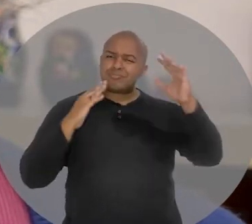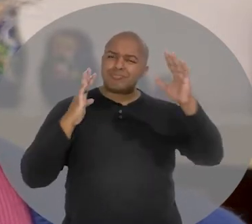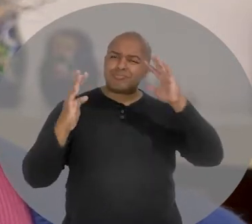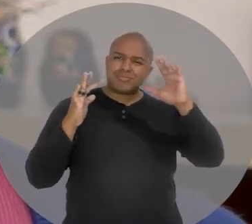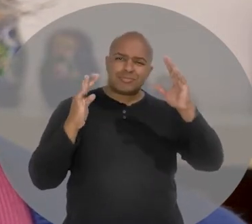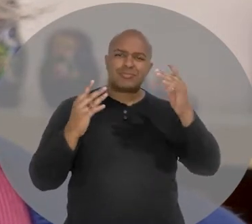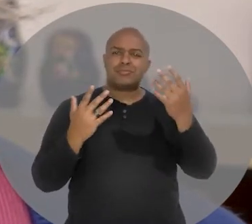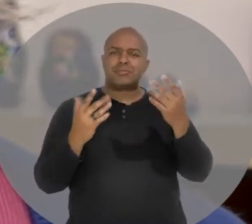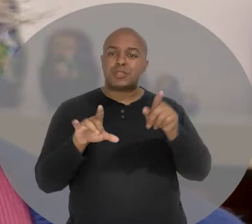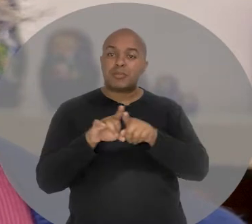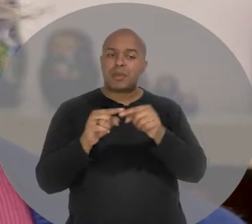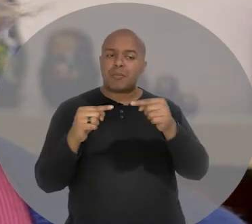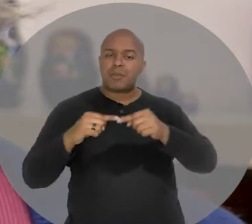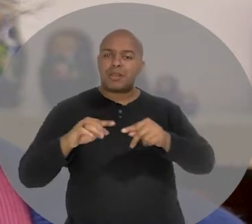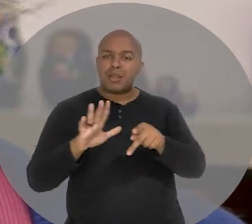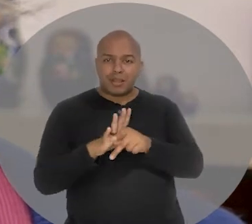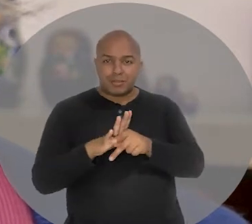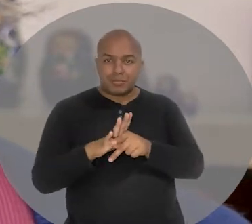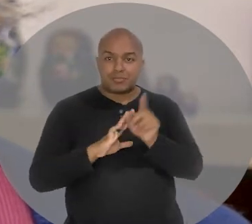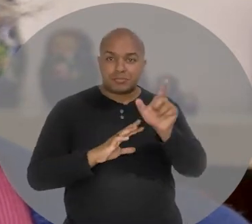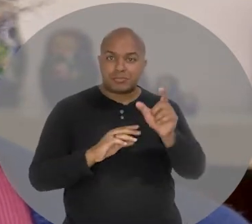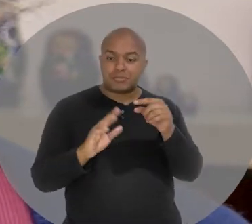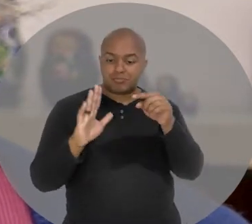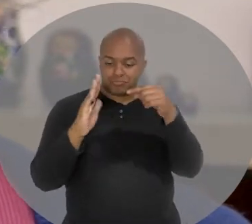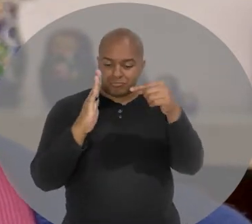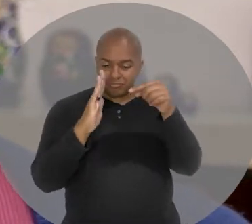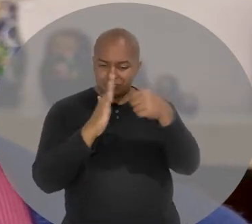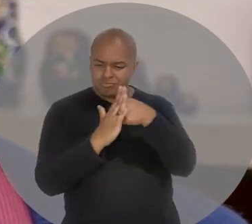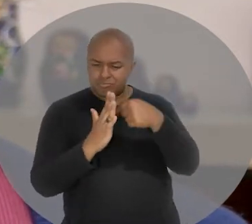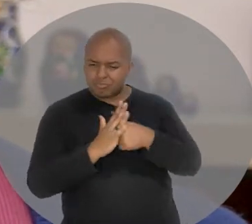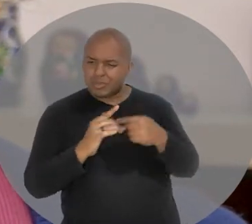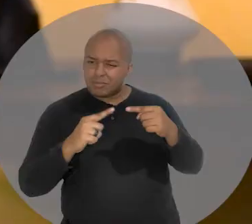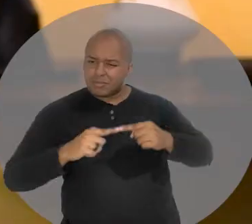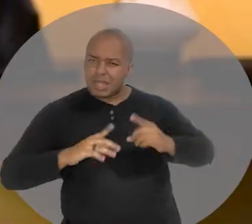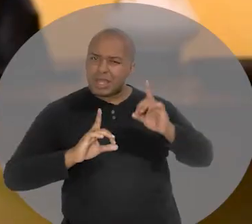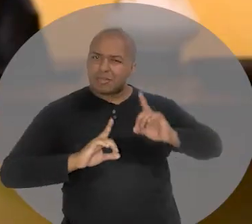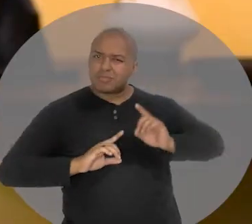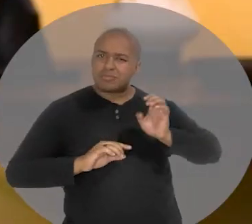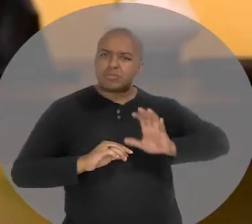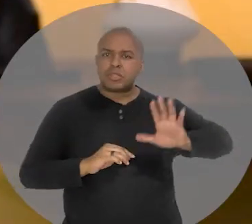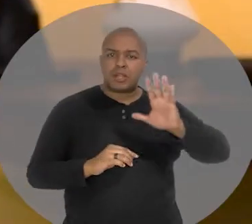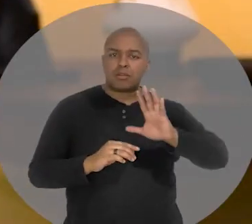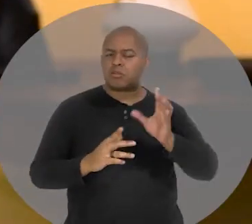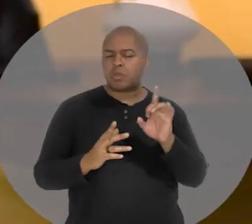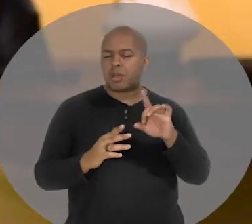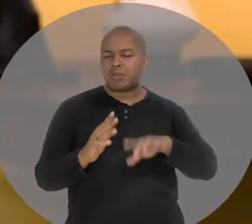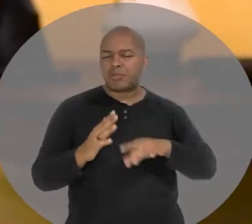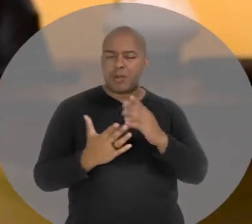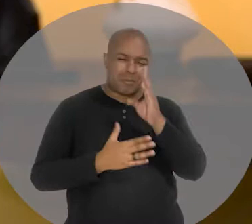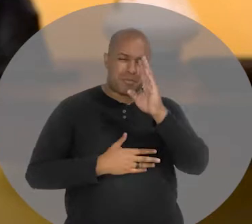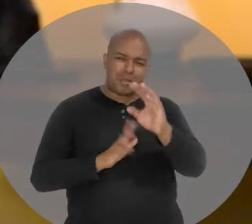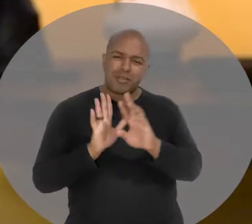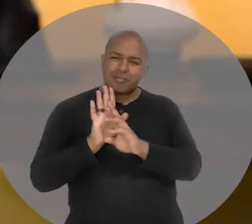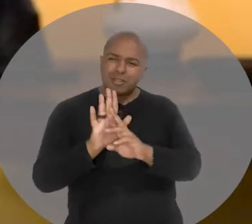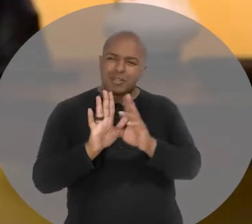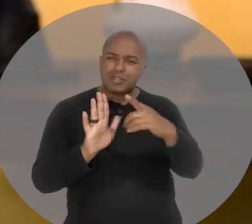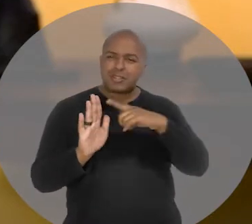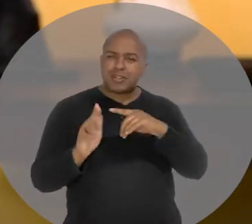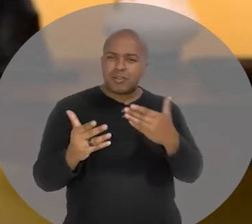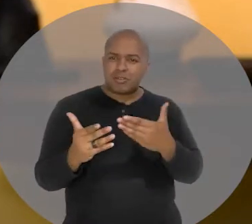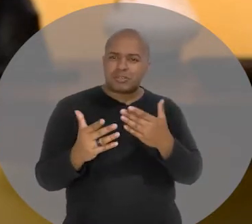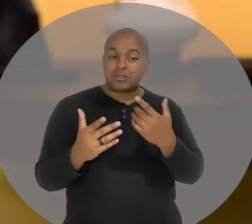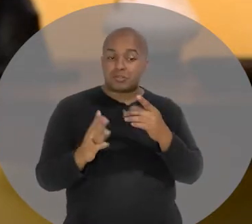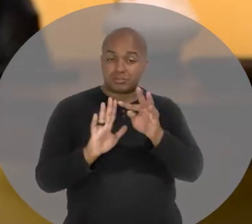psicológico e relacionado às questões que envolvem a deficiência. Não é à toa que é uma das principais referências que a gente tem hoje, então um